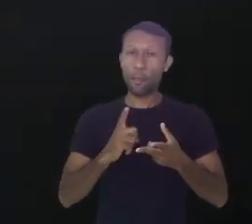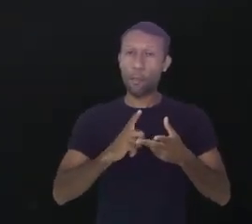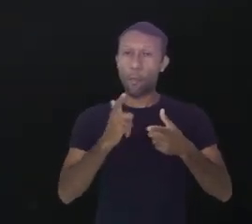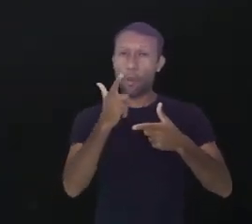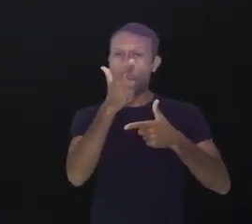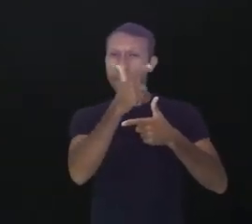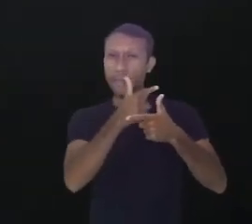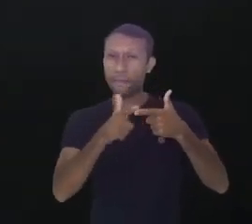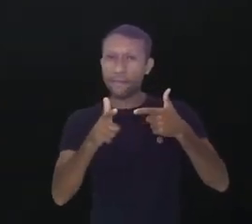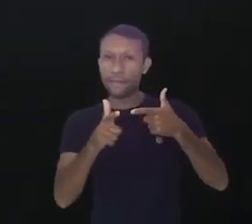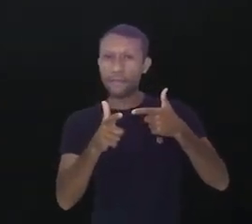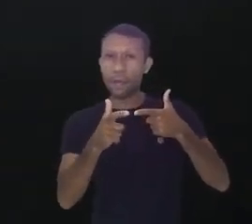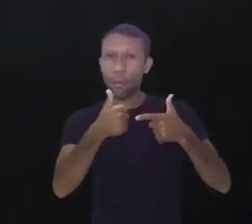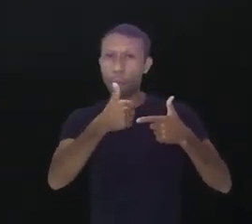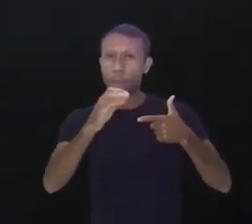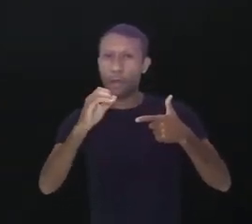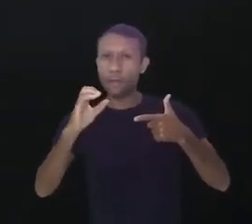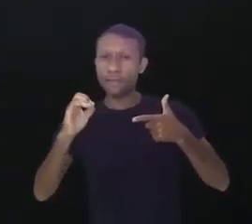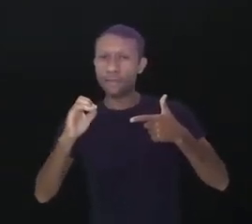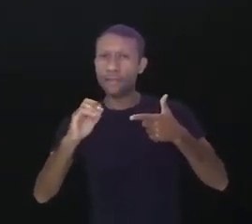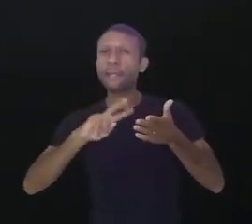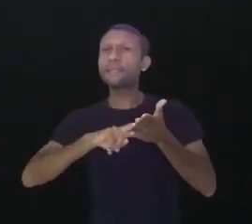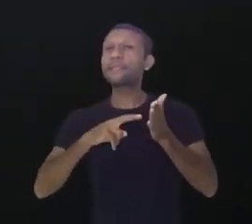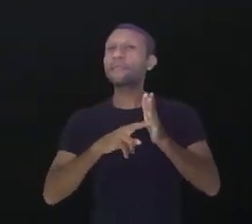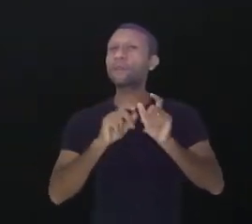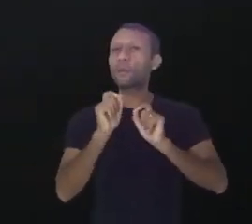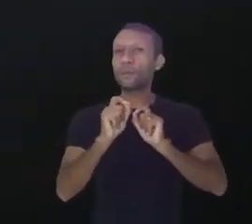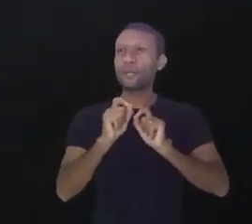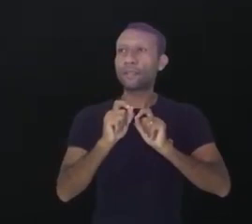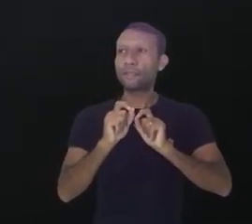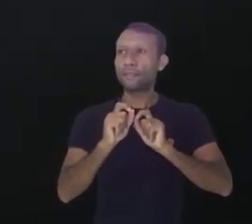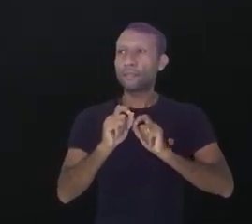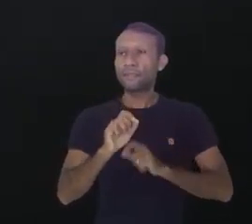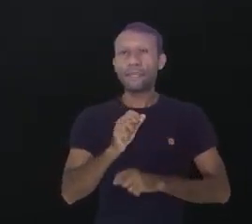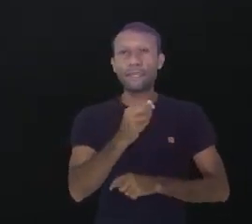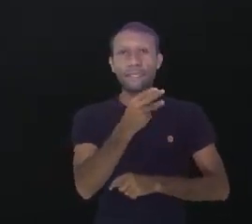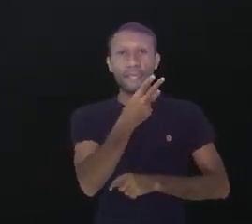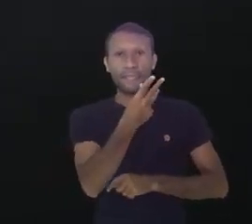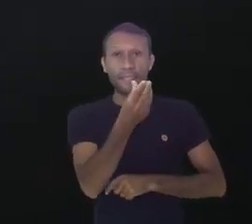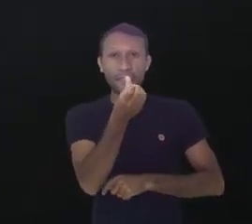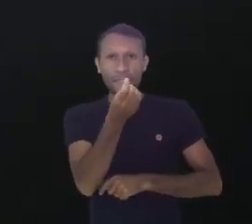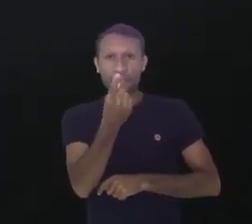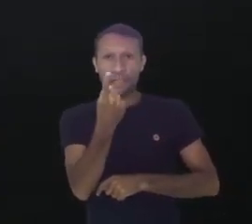uma divisão por 100. Isso quer dizer que